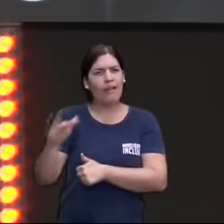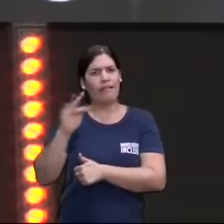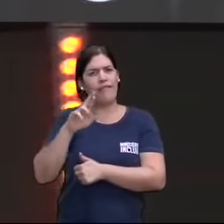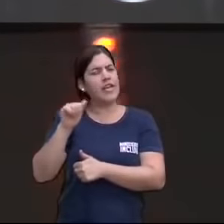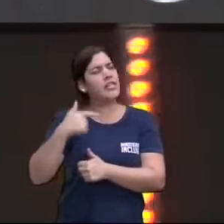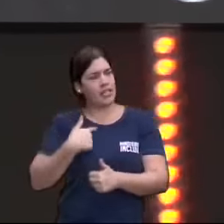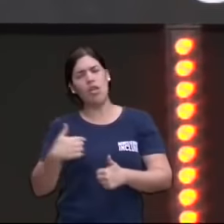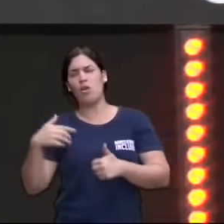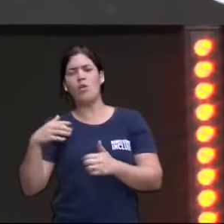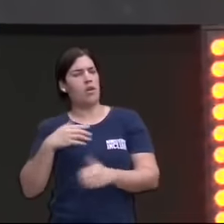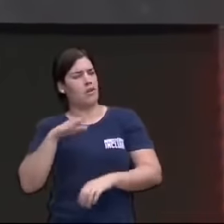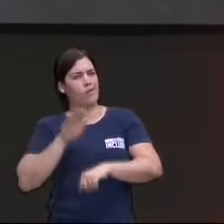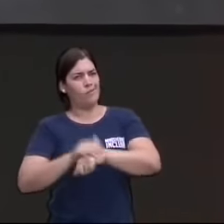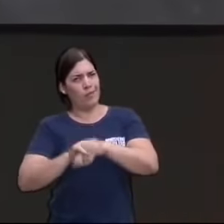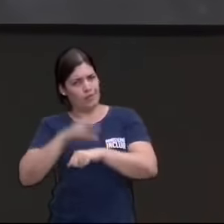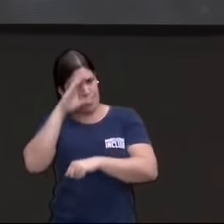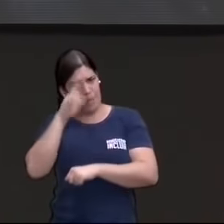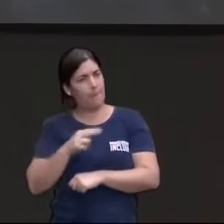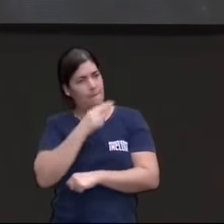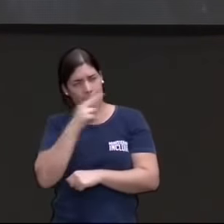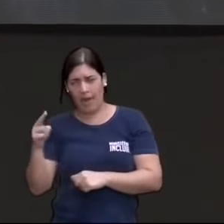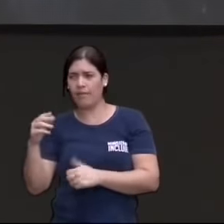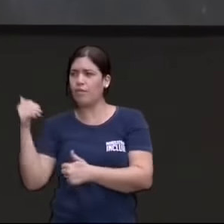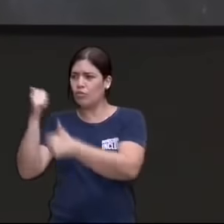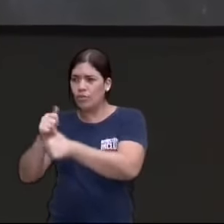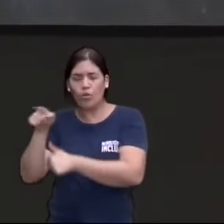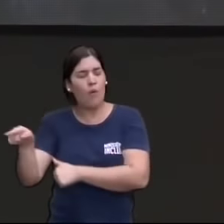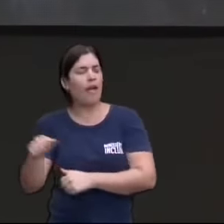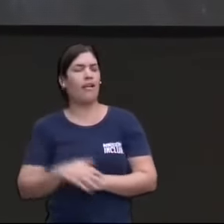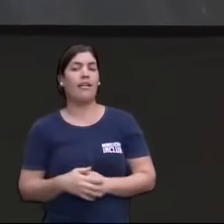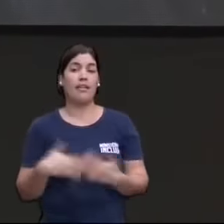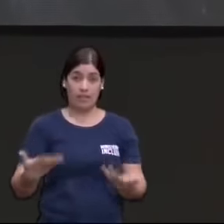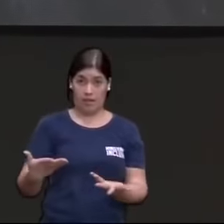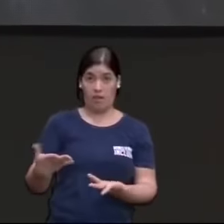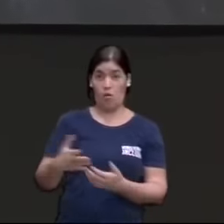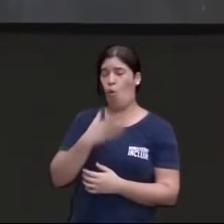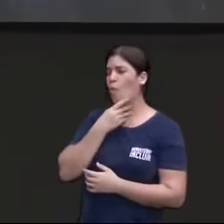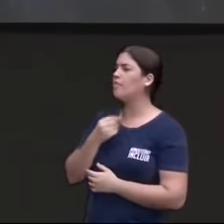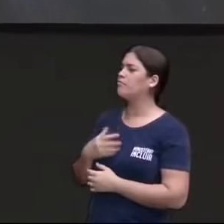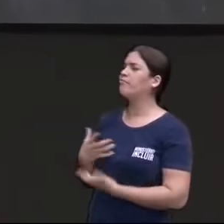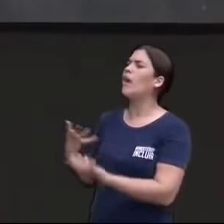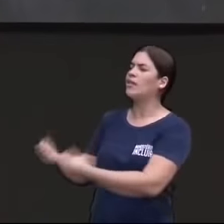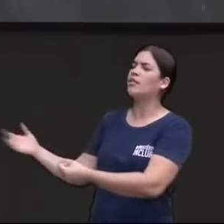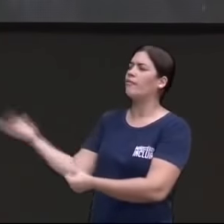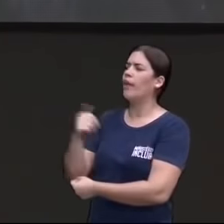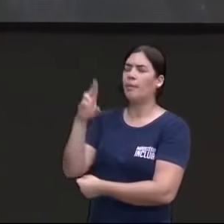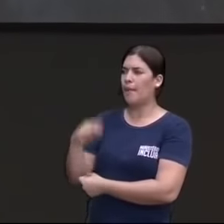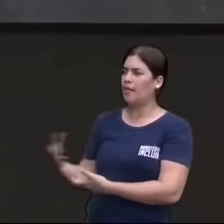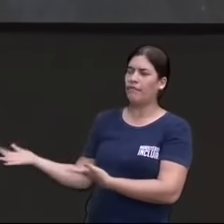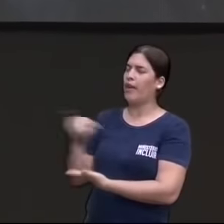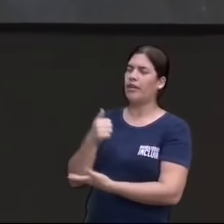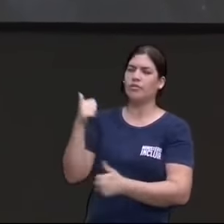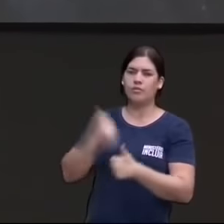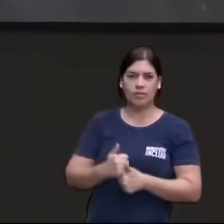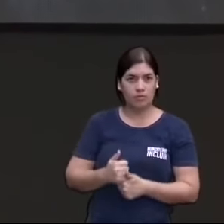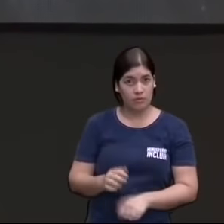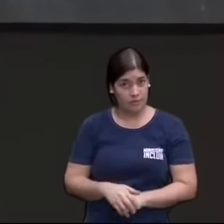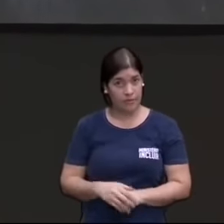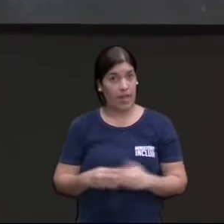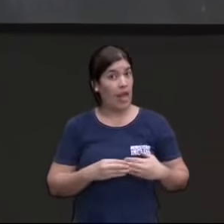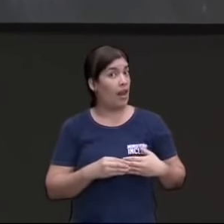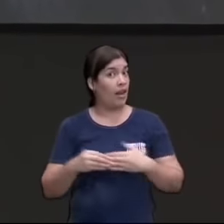aceitaram, e aí 10 pessoas foram trancadas lá, num quarto lá, para morrer lá